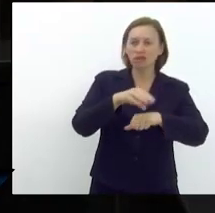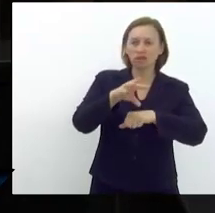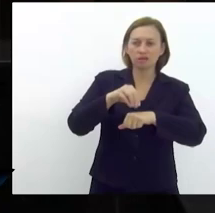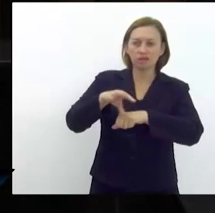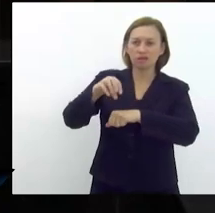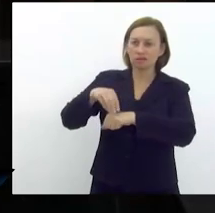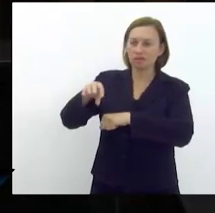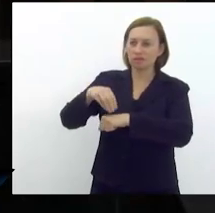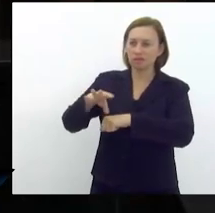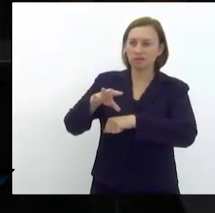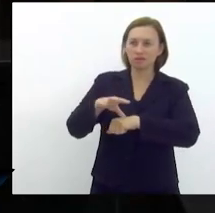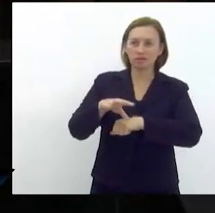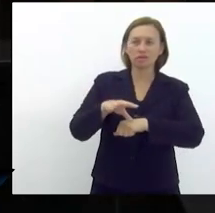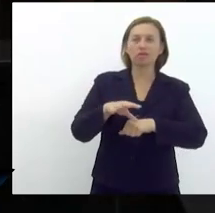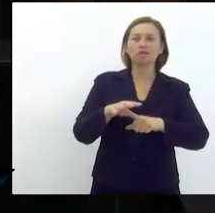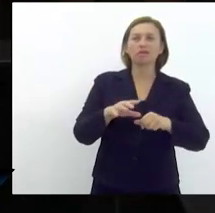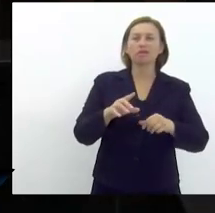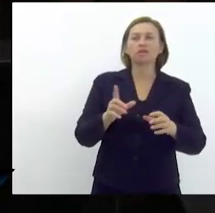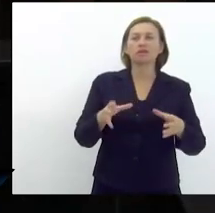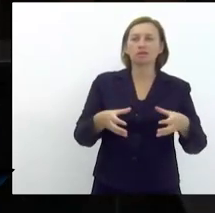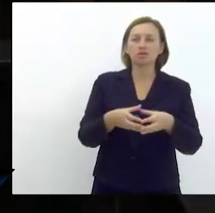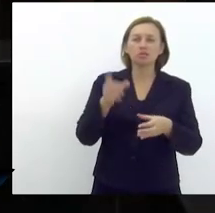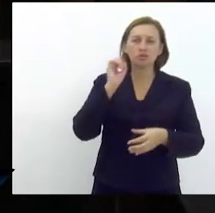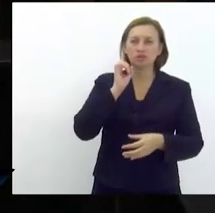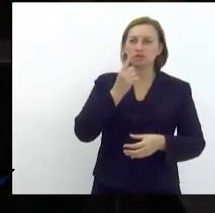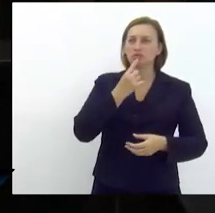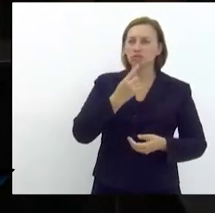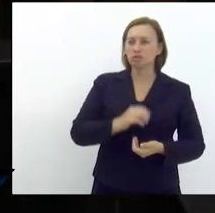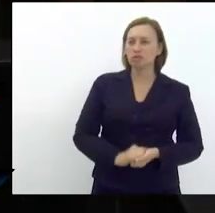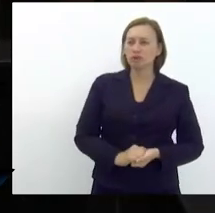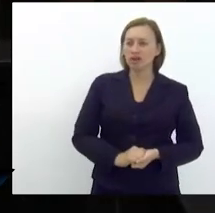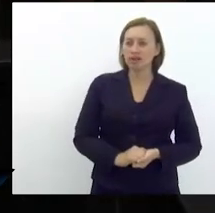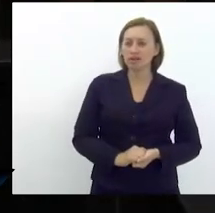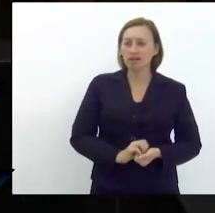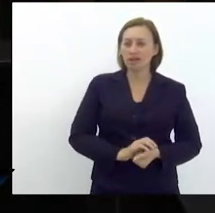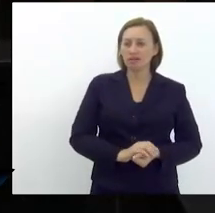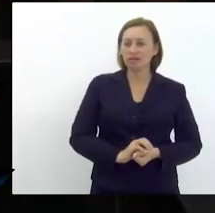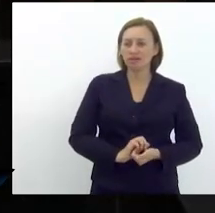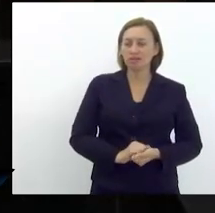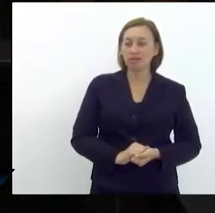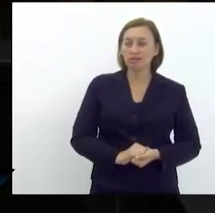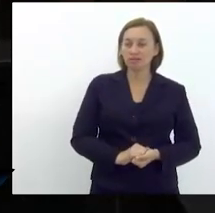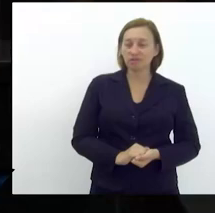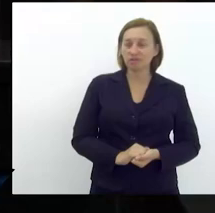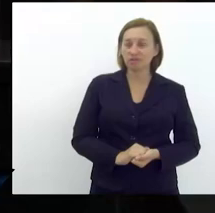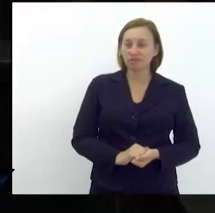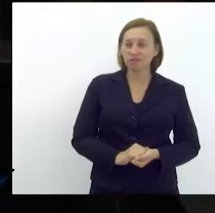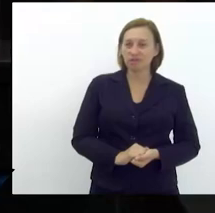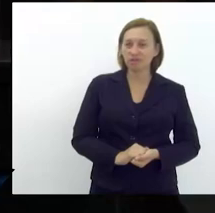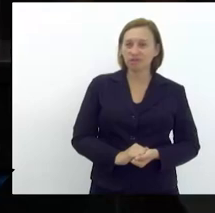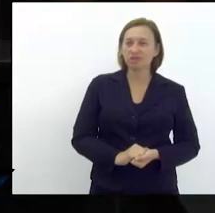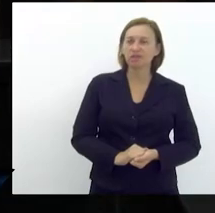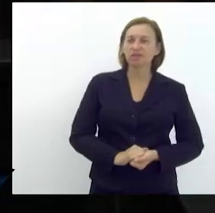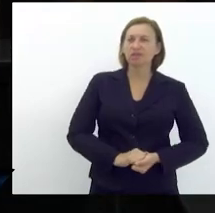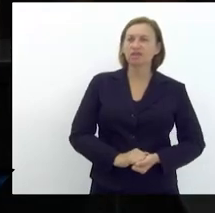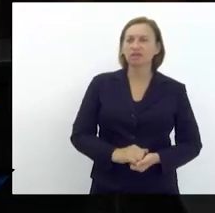nossa voz aos deficientes auditivos senhora presidente